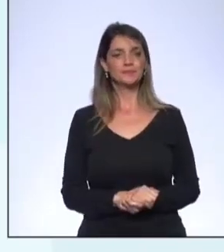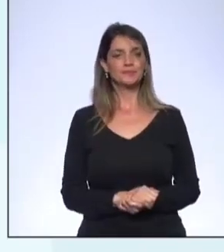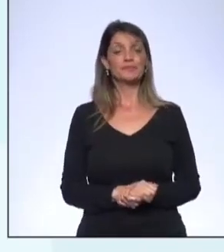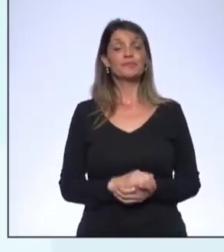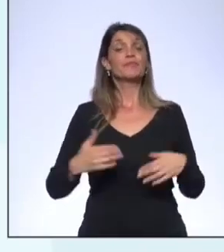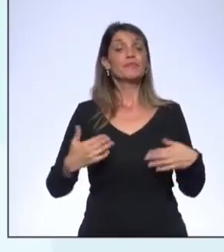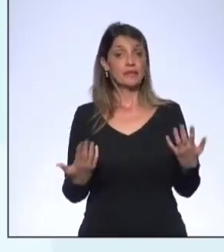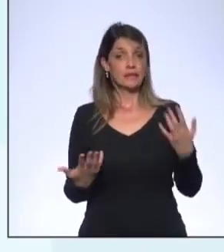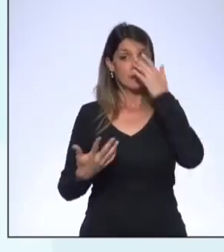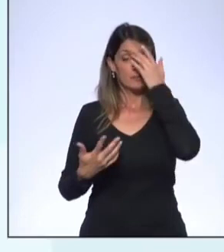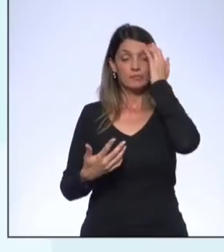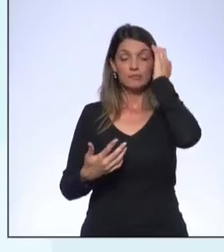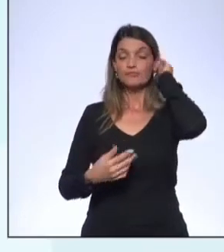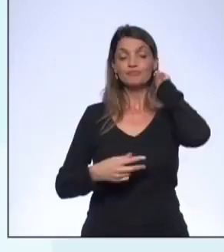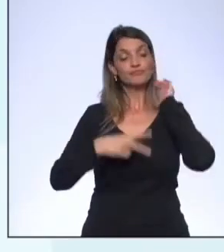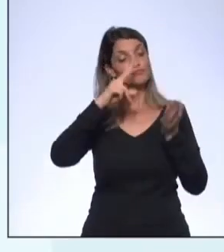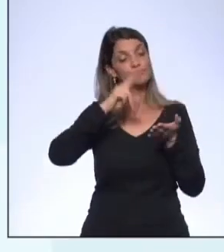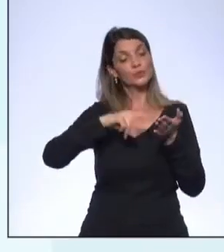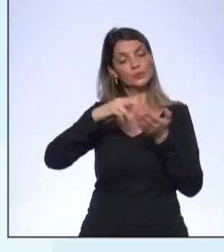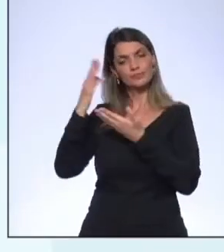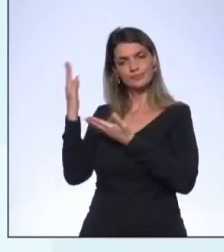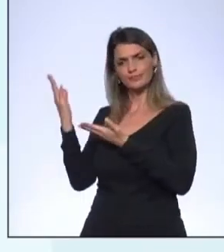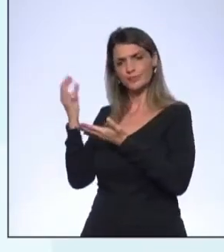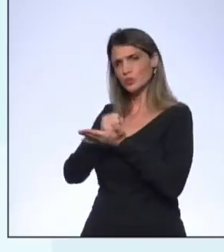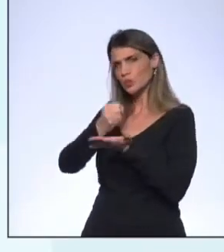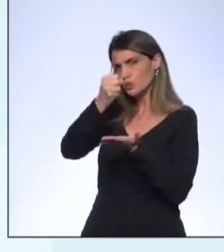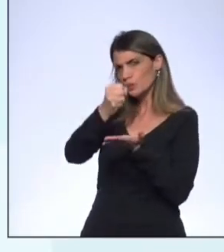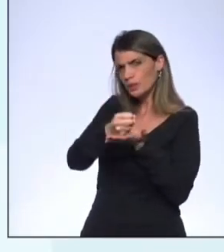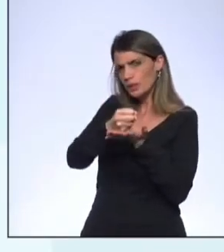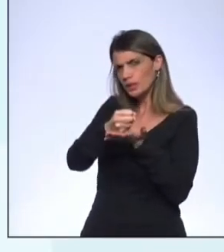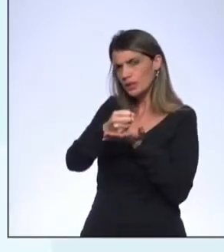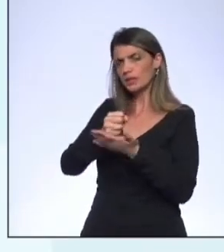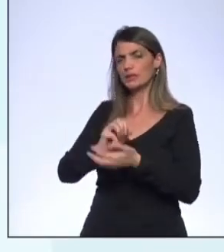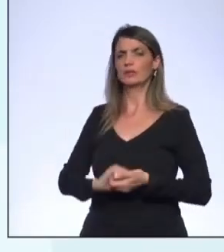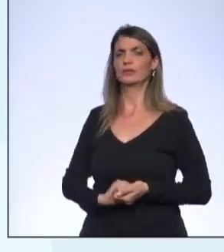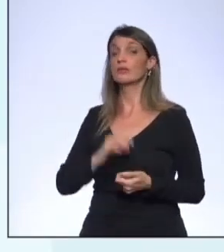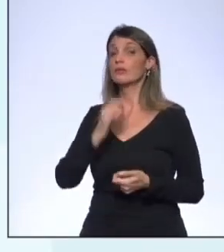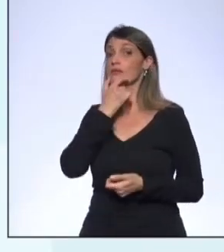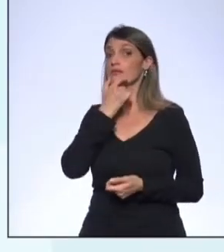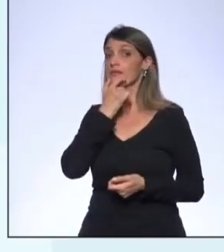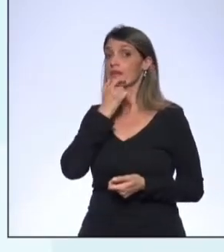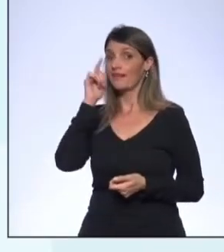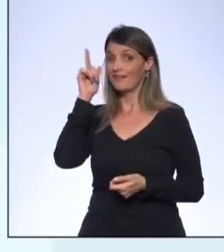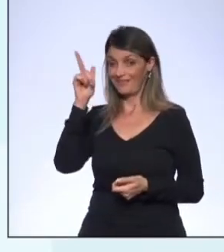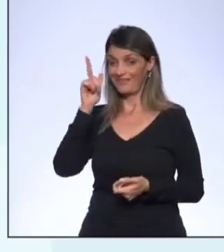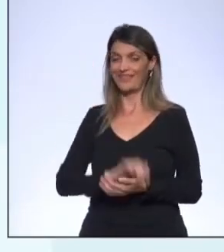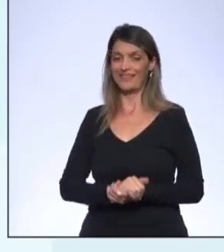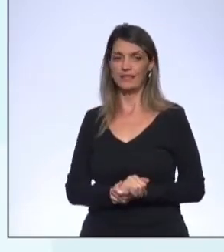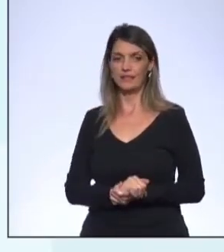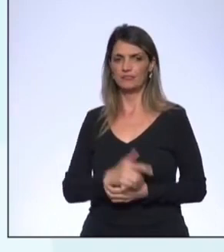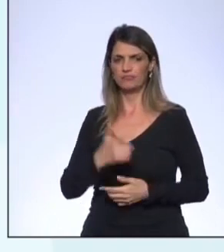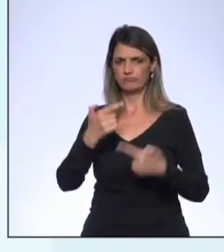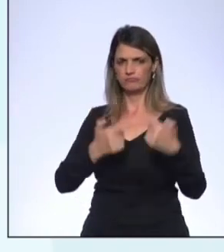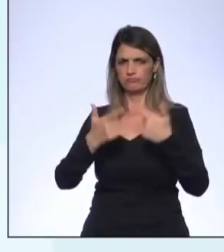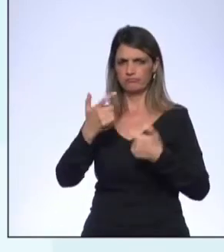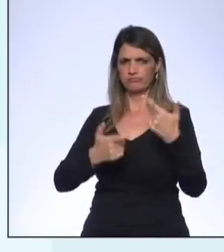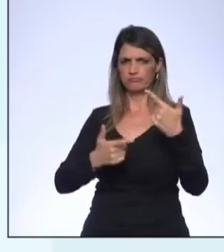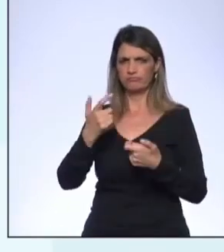Bom, vamos ler esse documento dos Estados Modernos na Inglaterra. A Batalha de